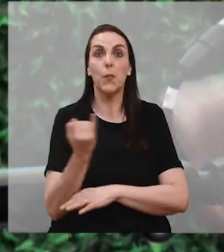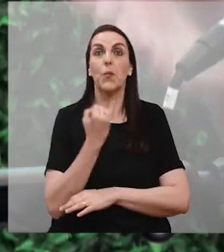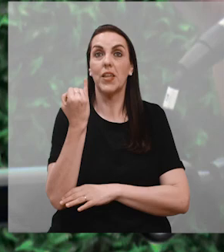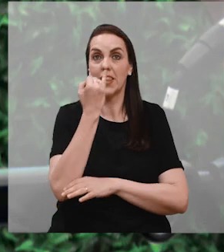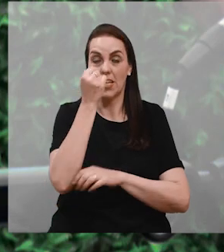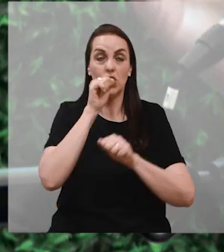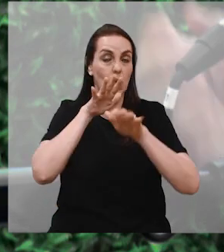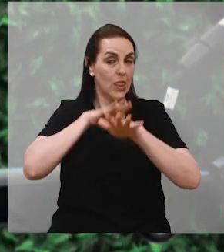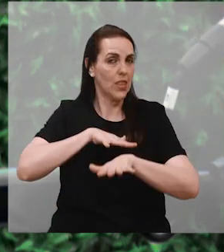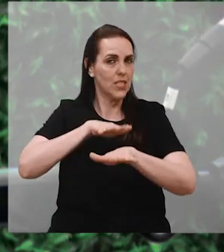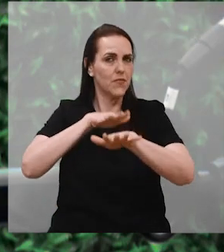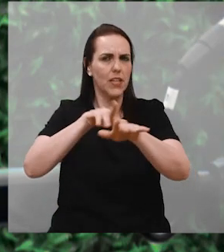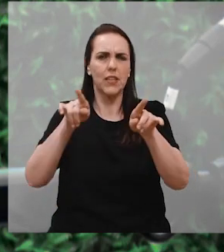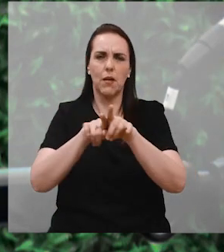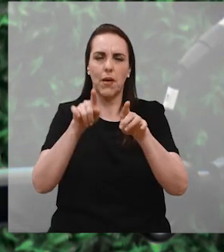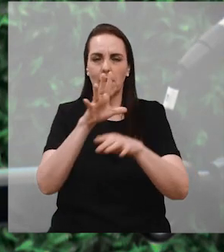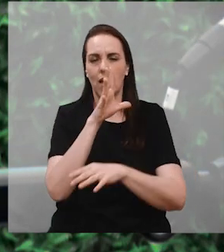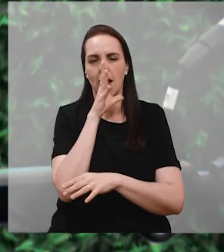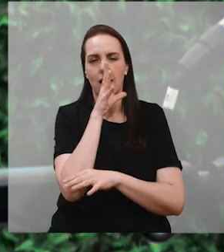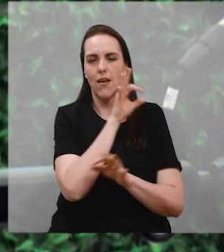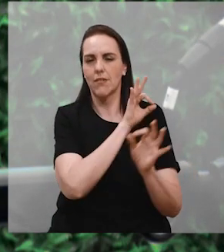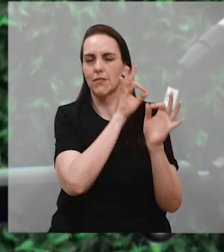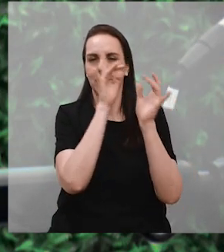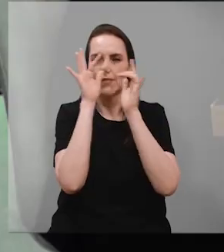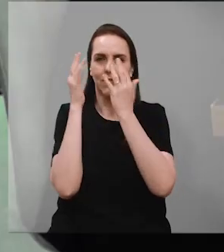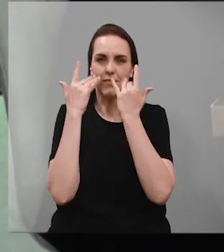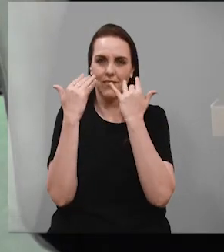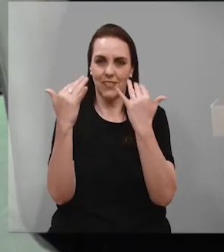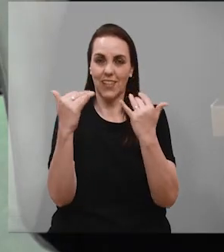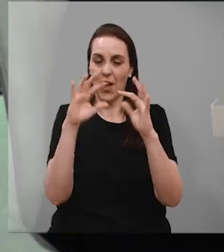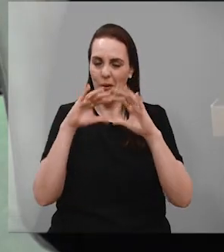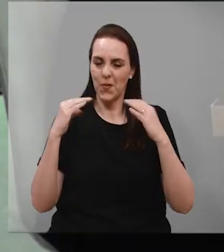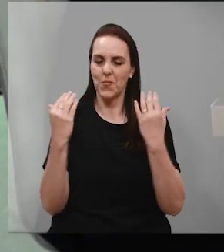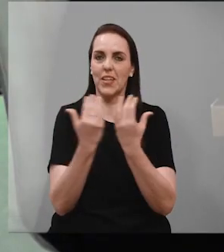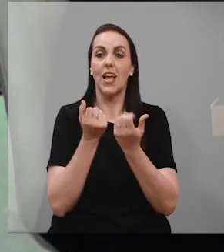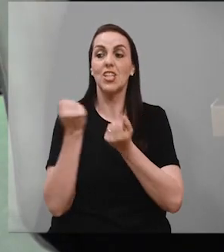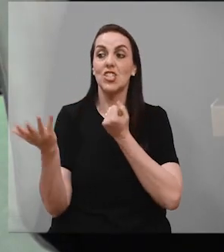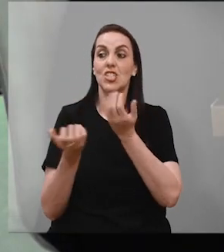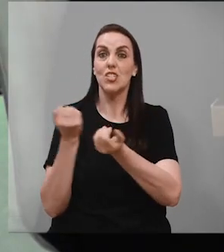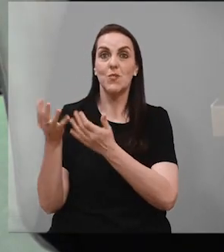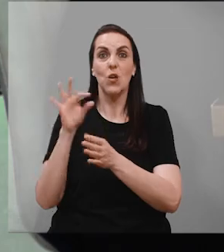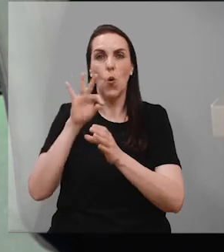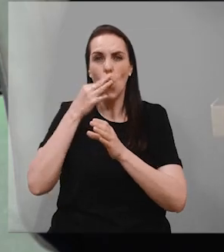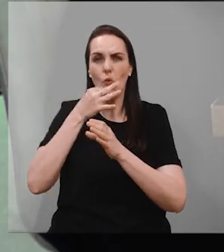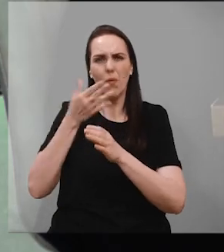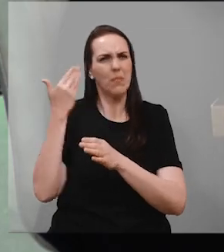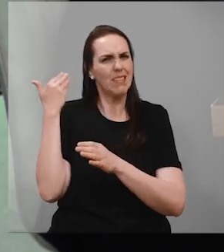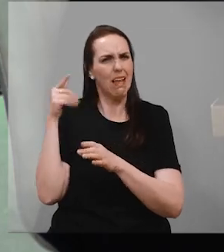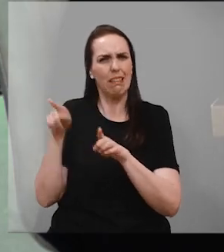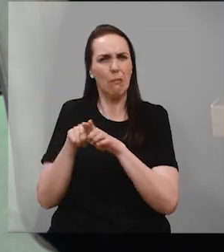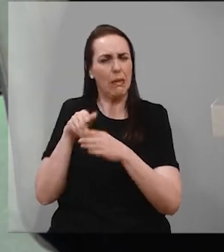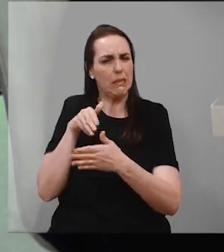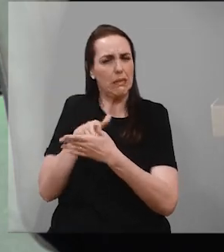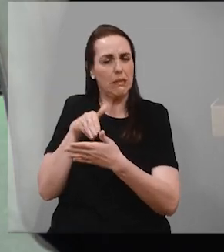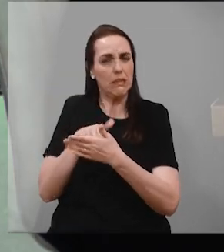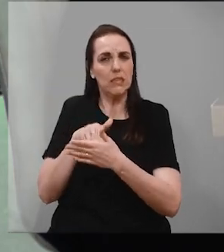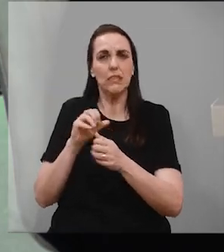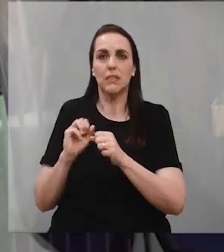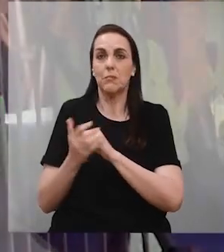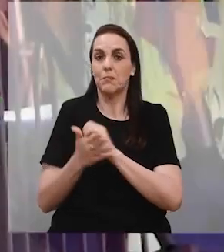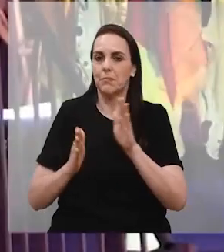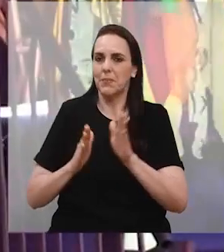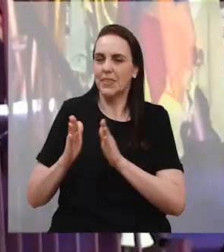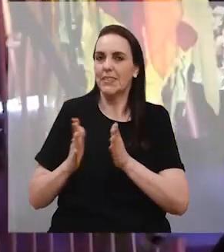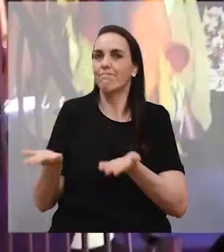importantes, e esse desfile também que encantou a comunidade, a distribuição de uva que também tinha ficado restrita, né, foi muito legal, e a TV